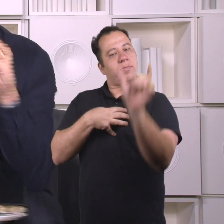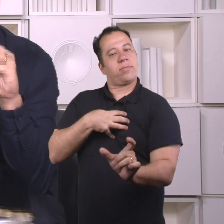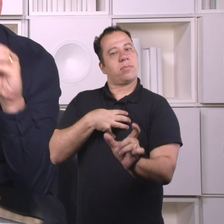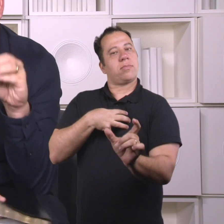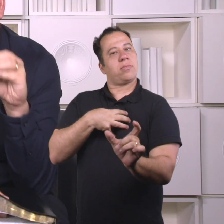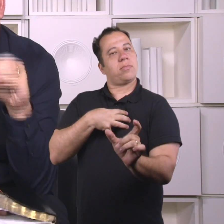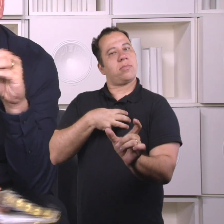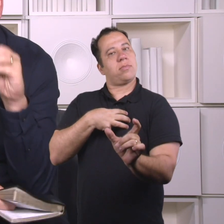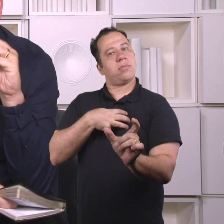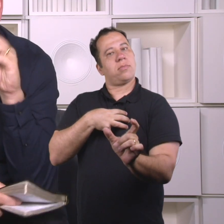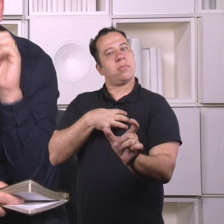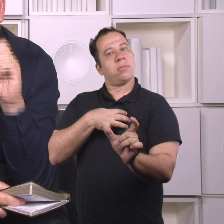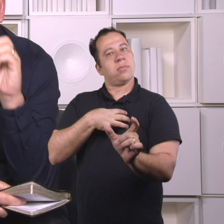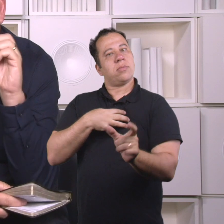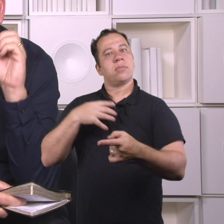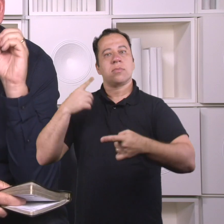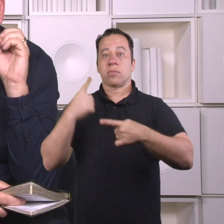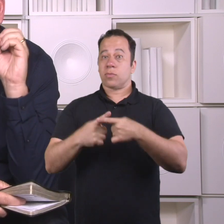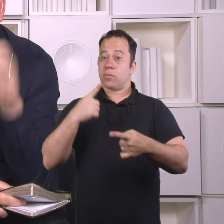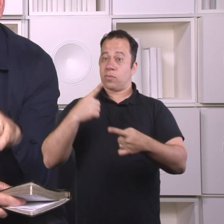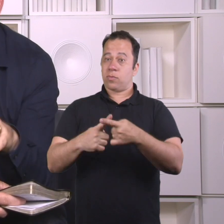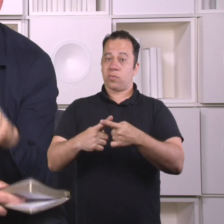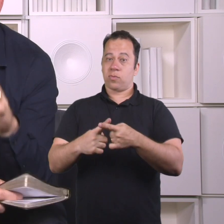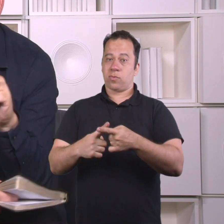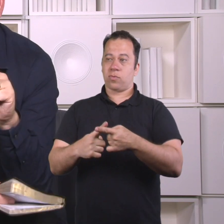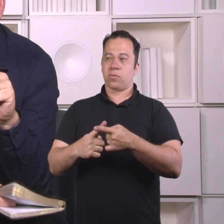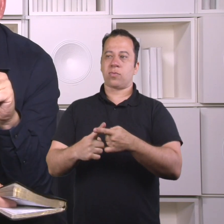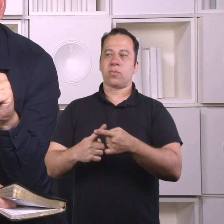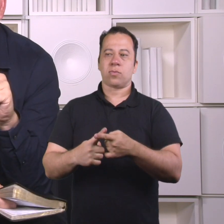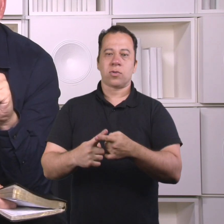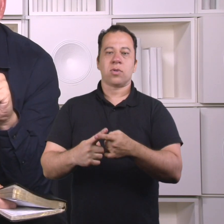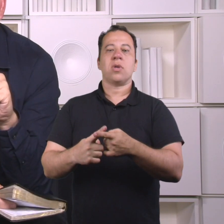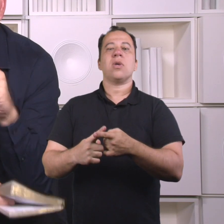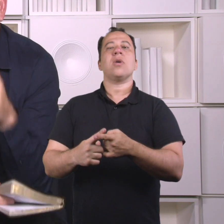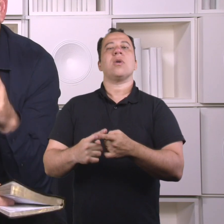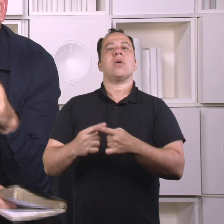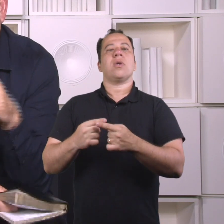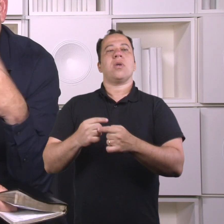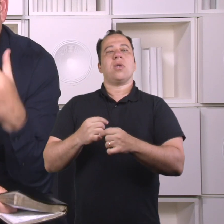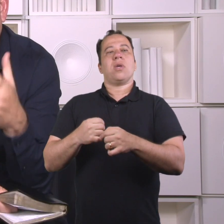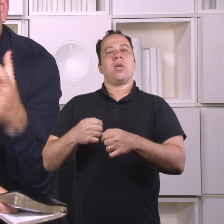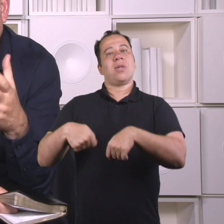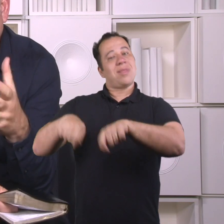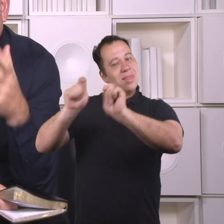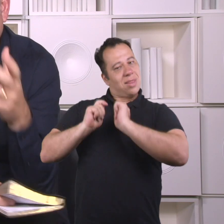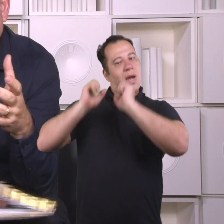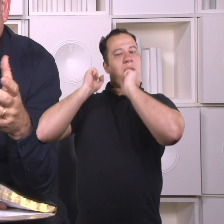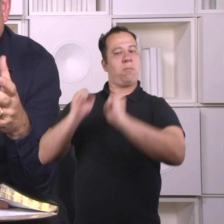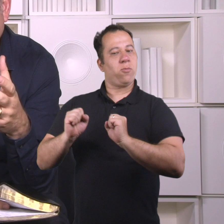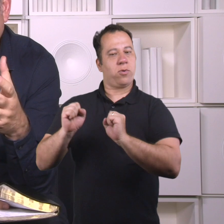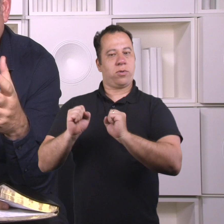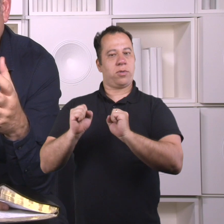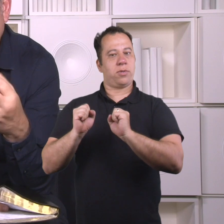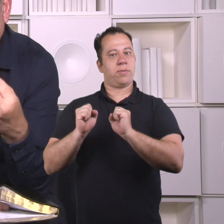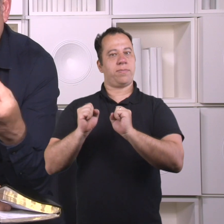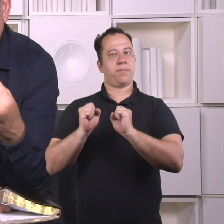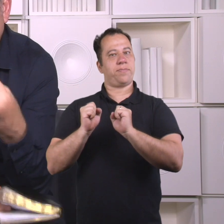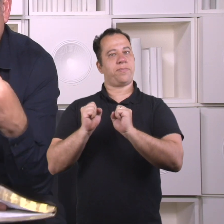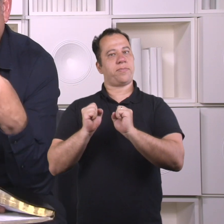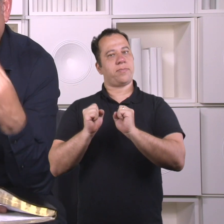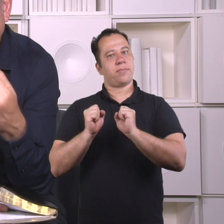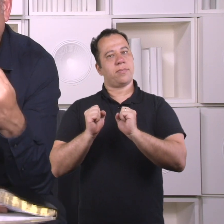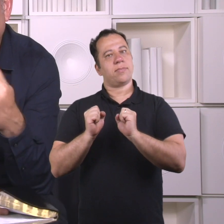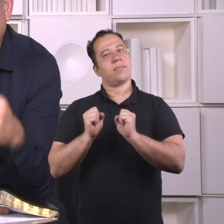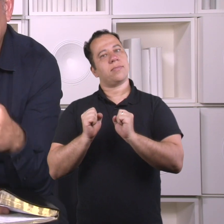a potestade tem essa capacidade de empoderar. Debaixo da influência de uma potestade, uma